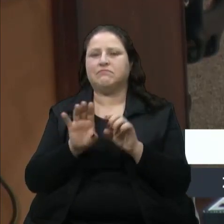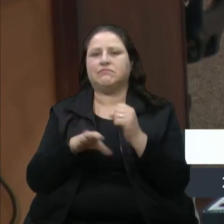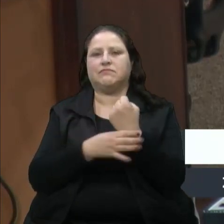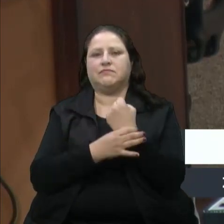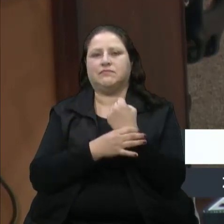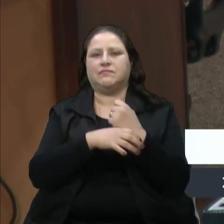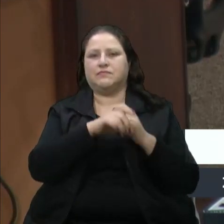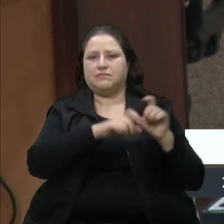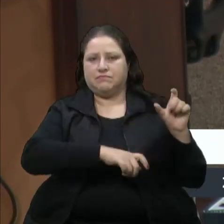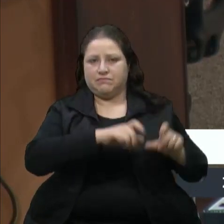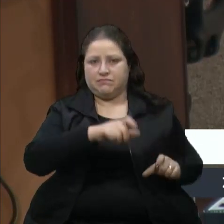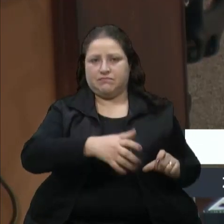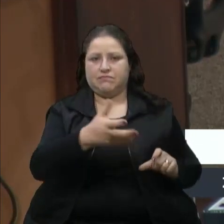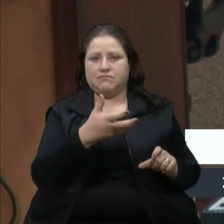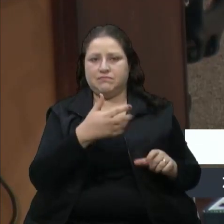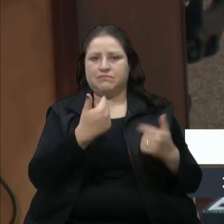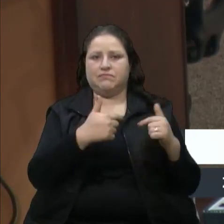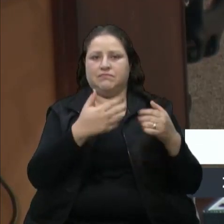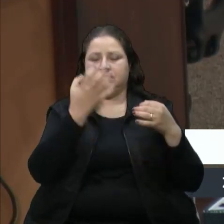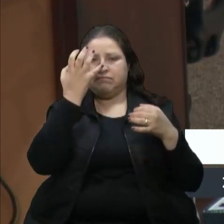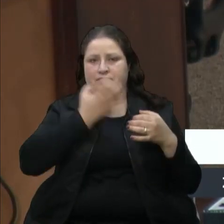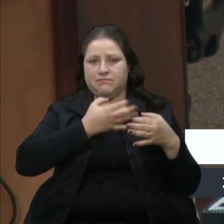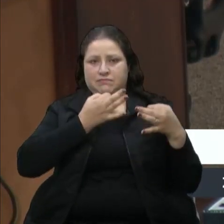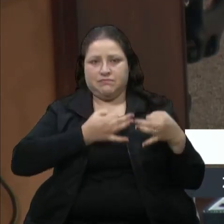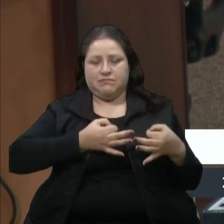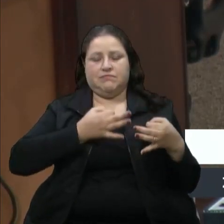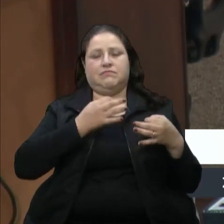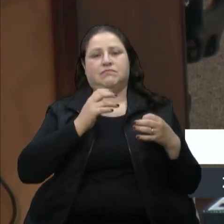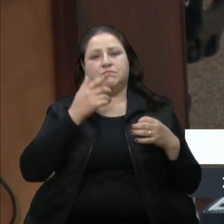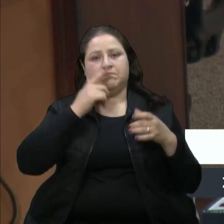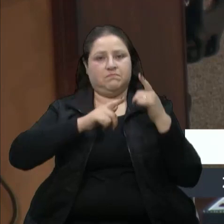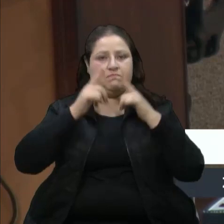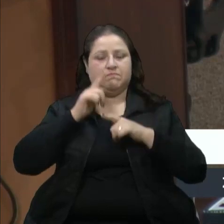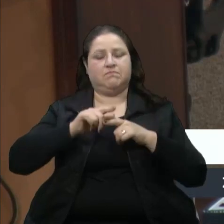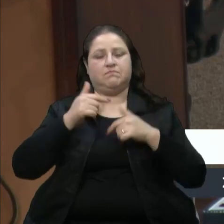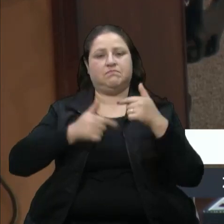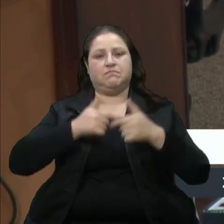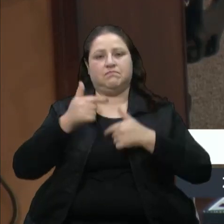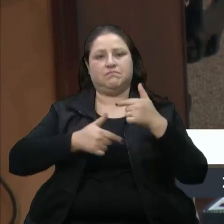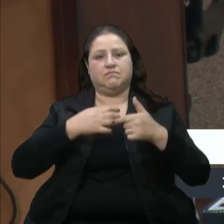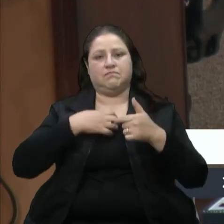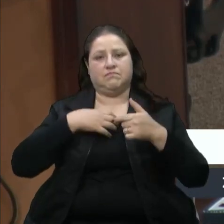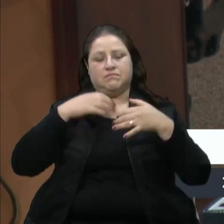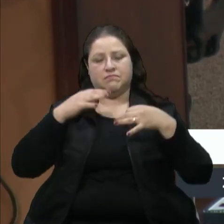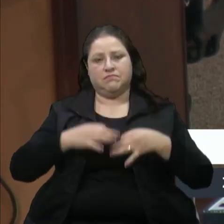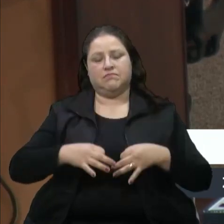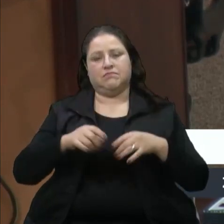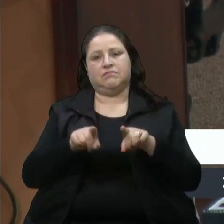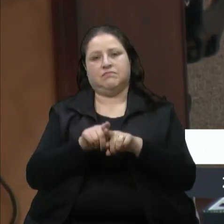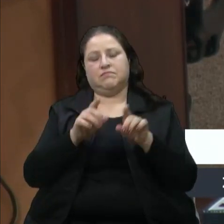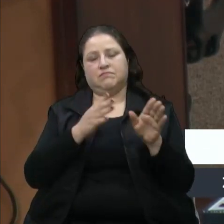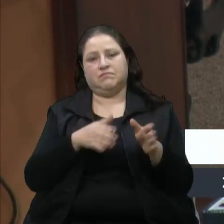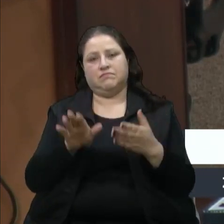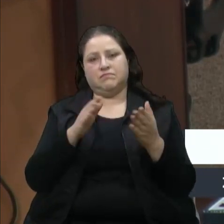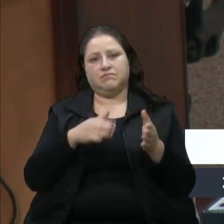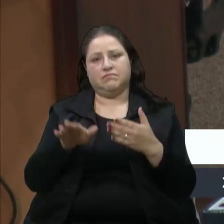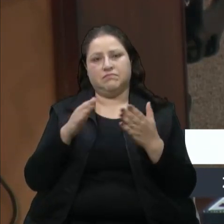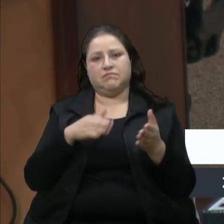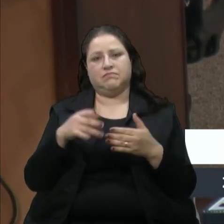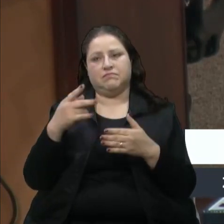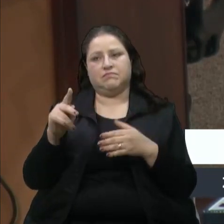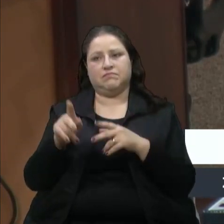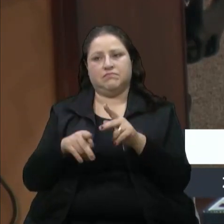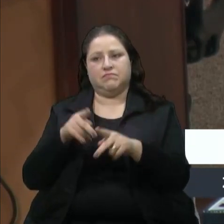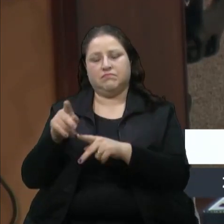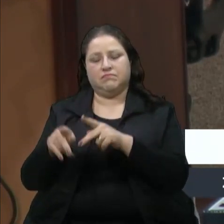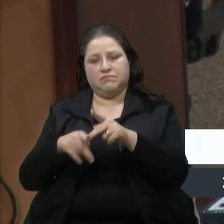sério possam trabalhar de uma maneira eficiente e produzir, de fato, à população